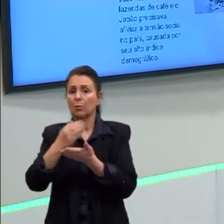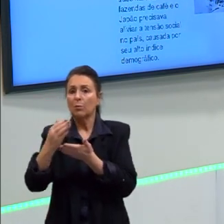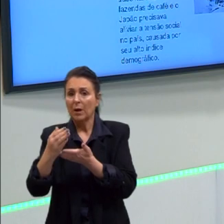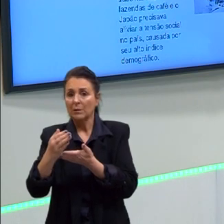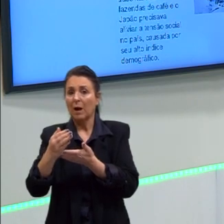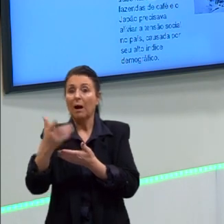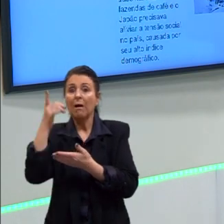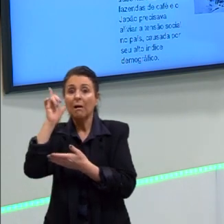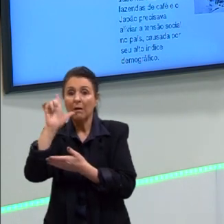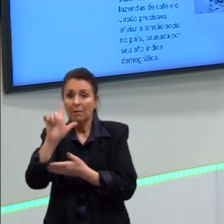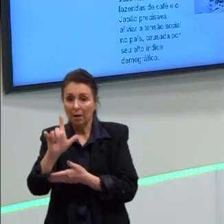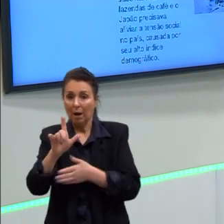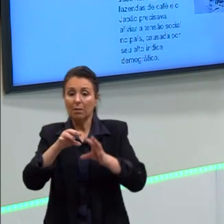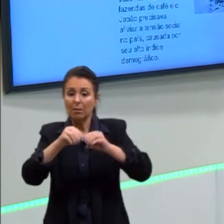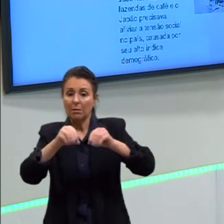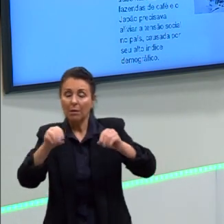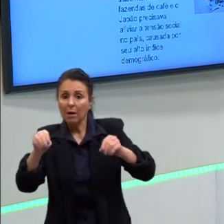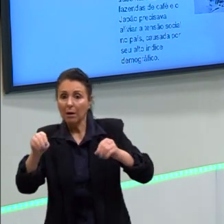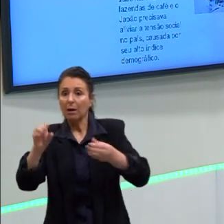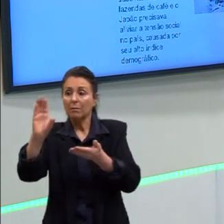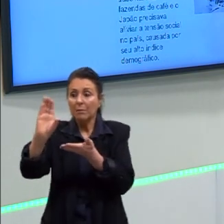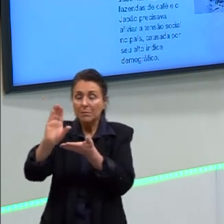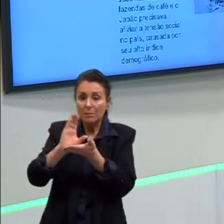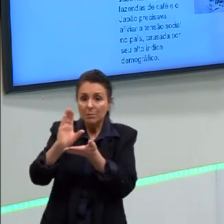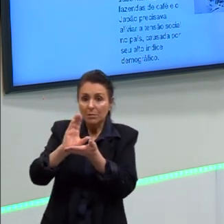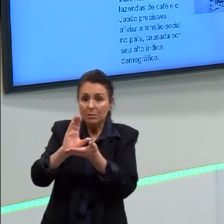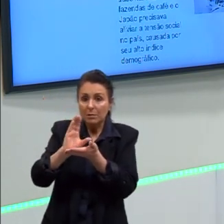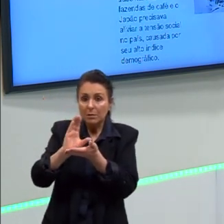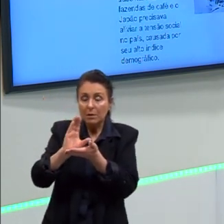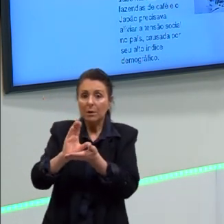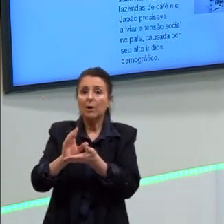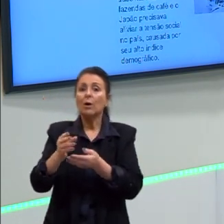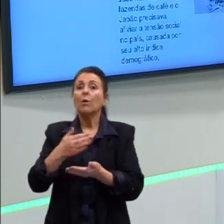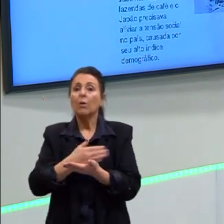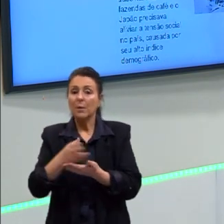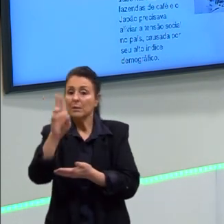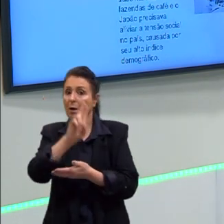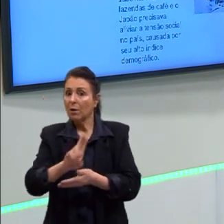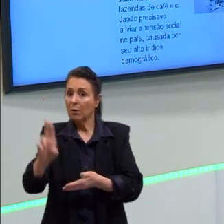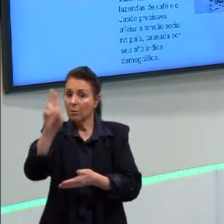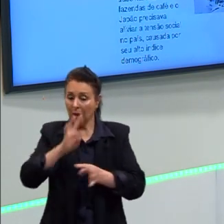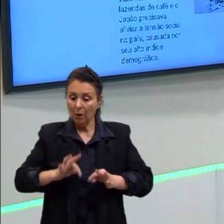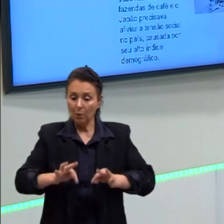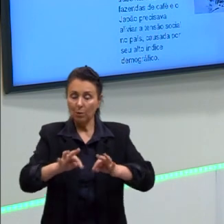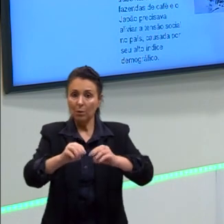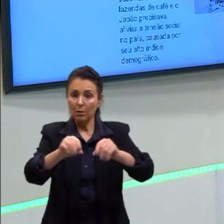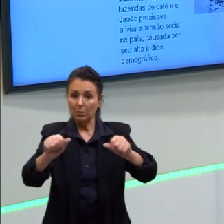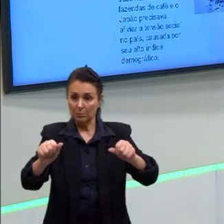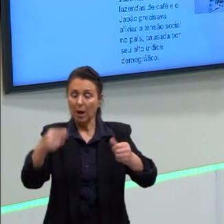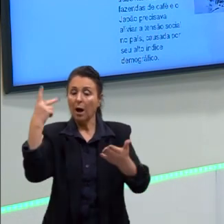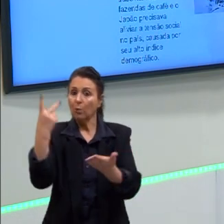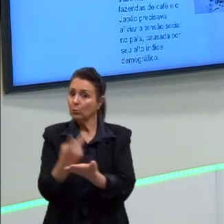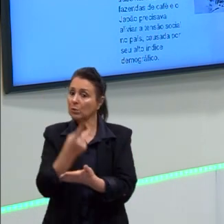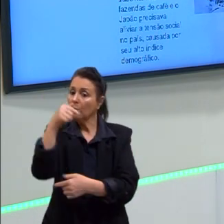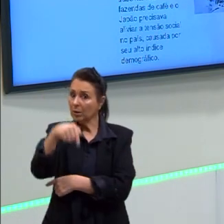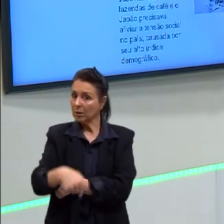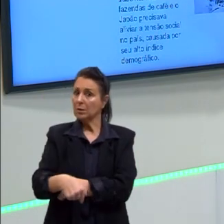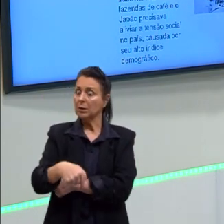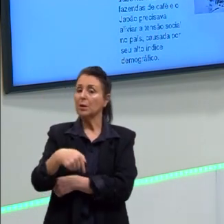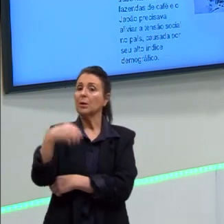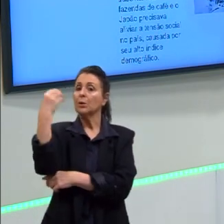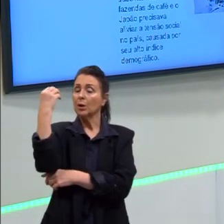terras né incentivos então aí eles começam a ocupar o território isso aconteceu por exemplo aqui no Rio Grande do Sul né